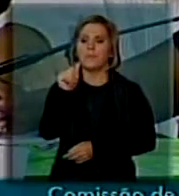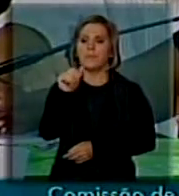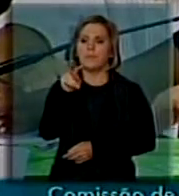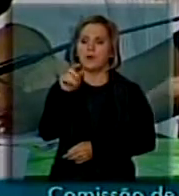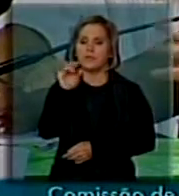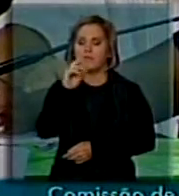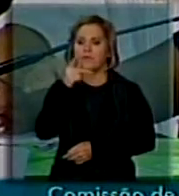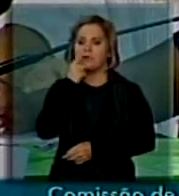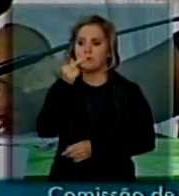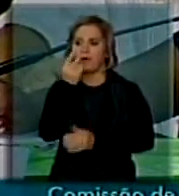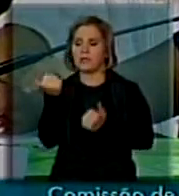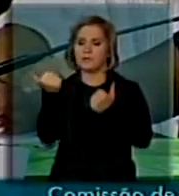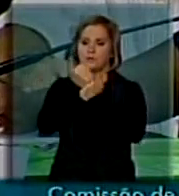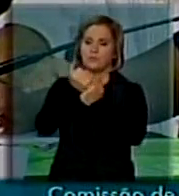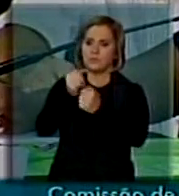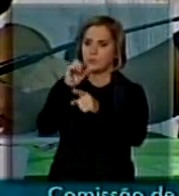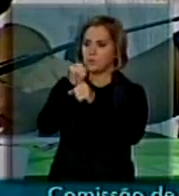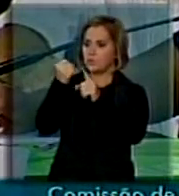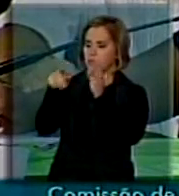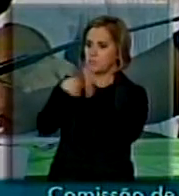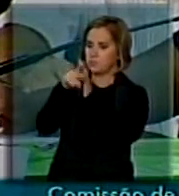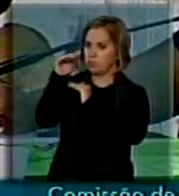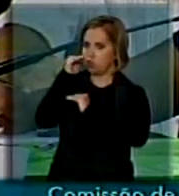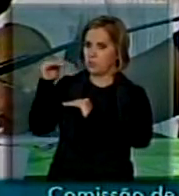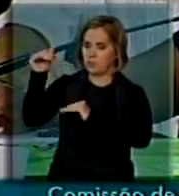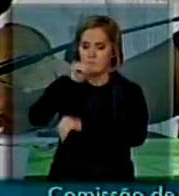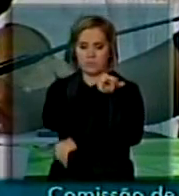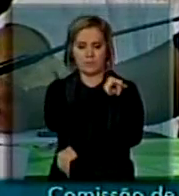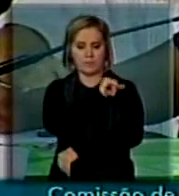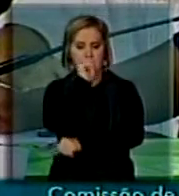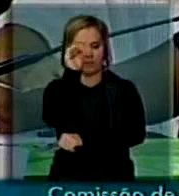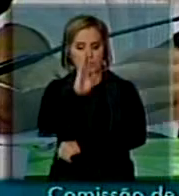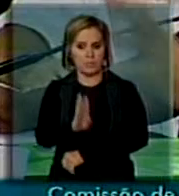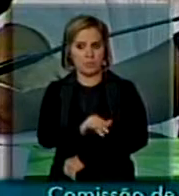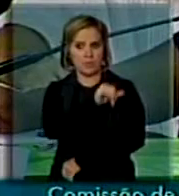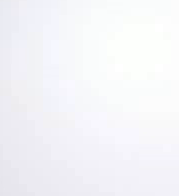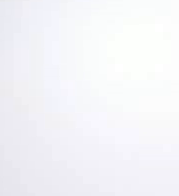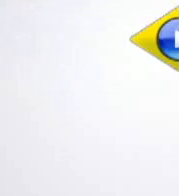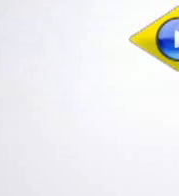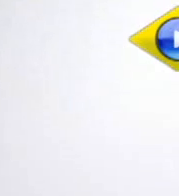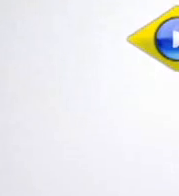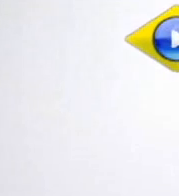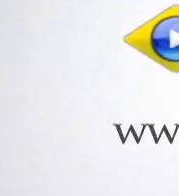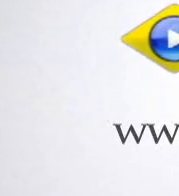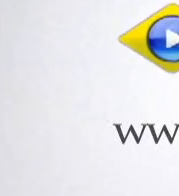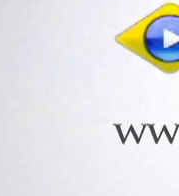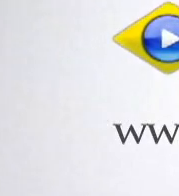que quer dar como única solução para os pobres escondê-los,